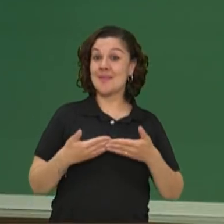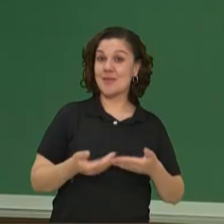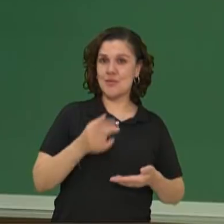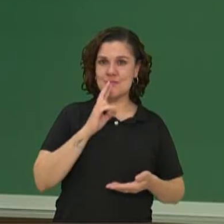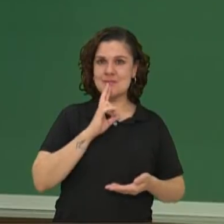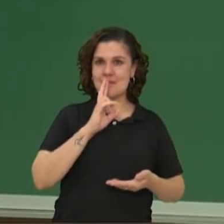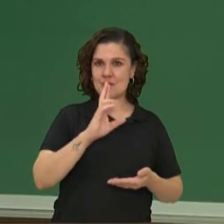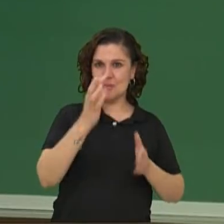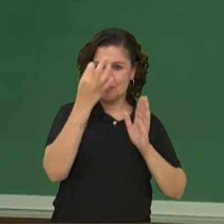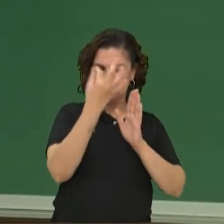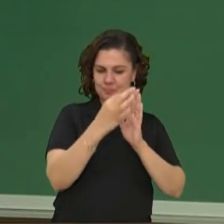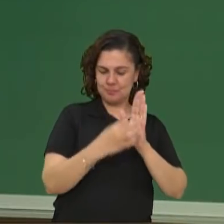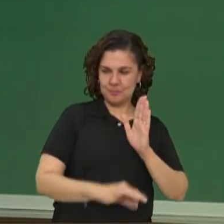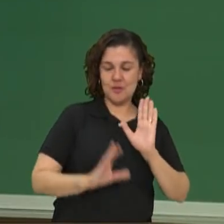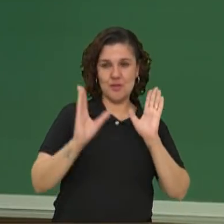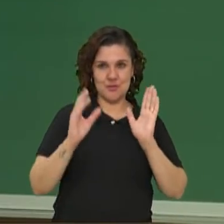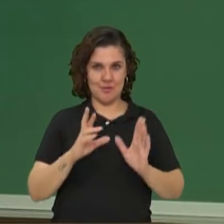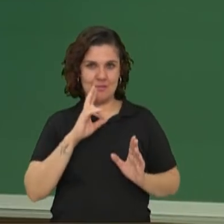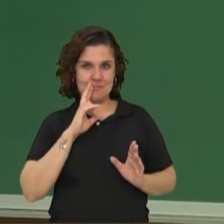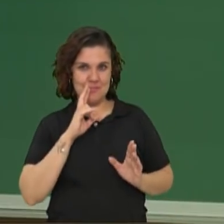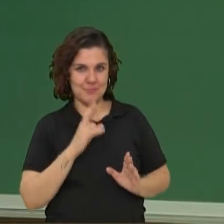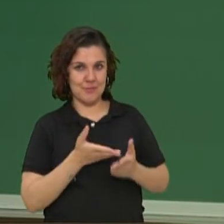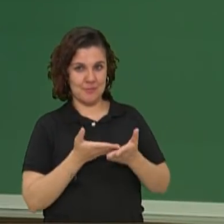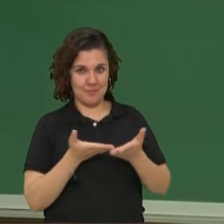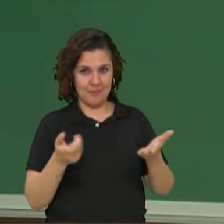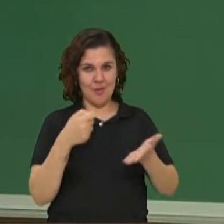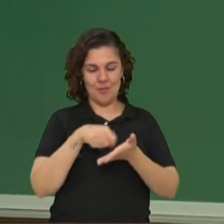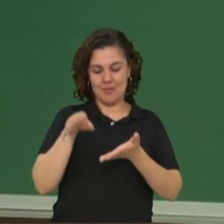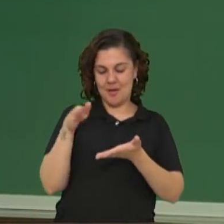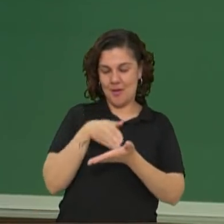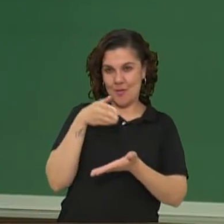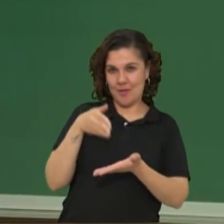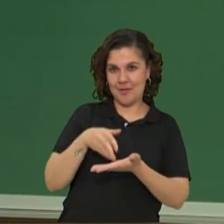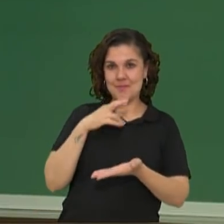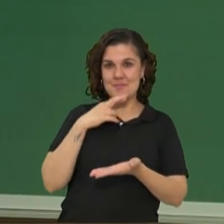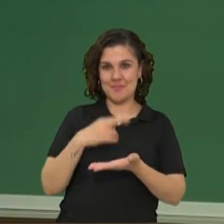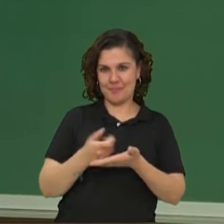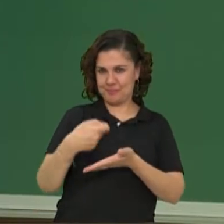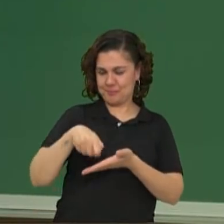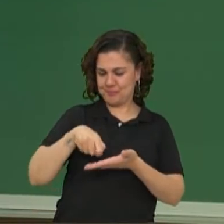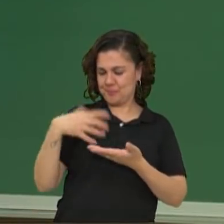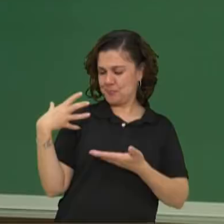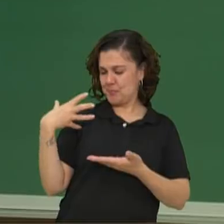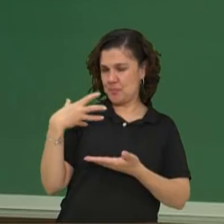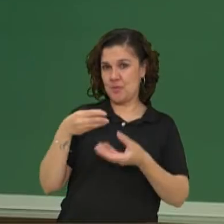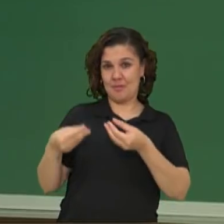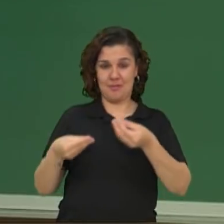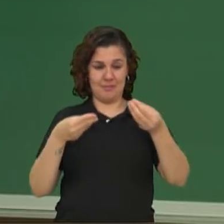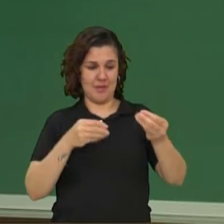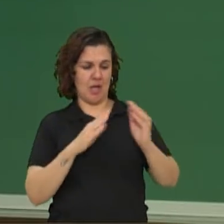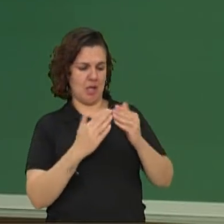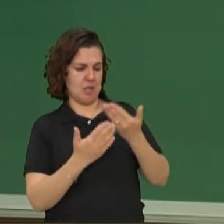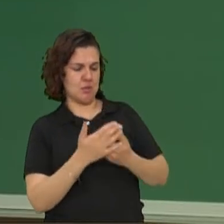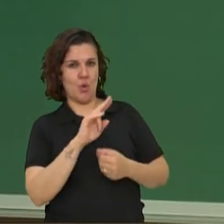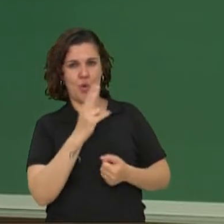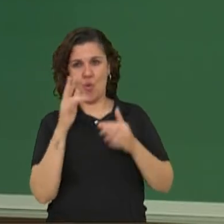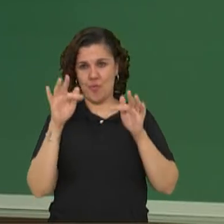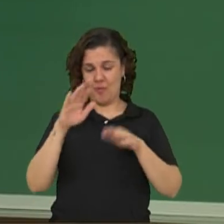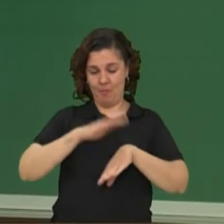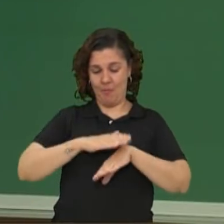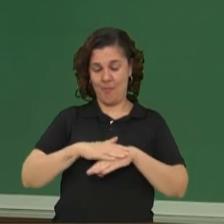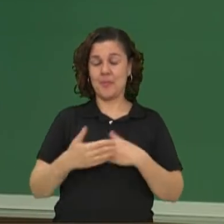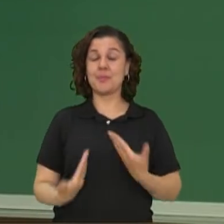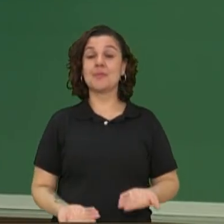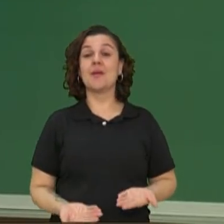Então, vocês responderam as questões que eram para responder aqui? Anotaram no caderno lá, fizeram a anotação para entregar na escola ou fazer vocês mesmos? Vamos